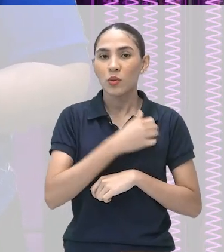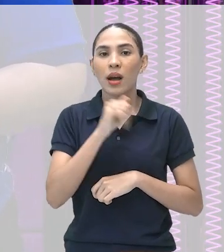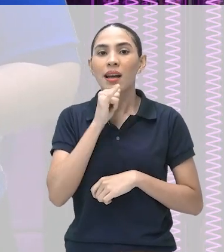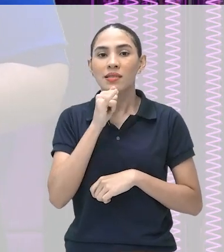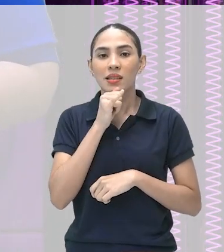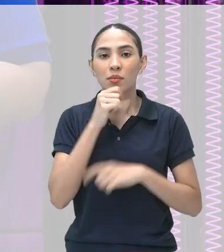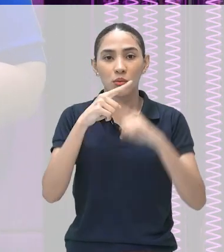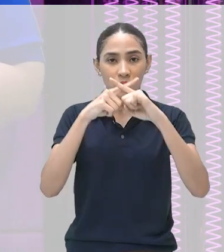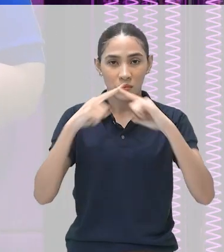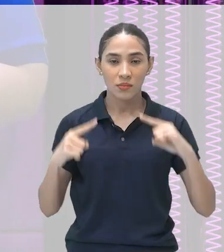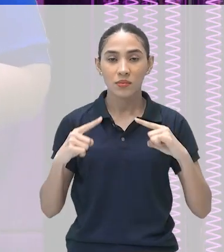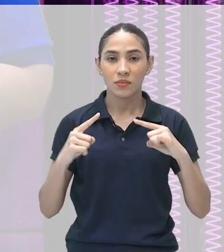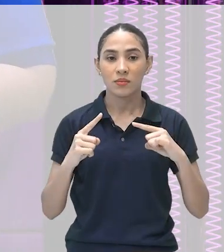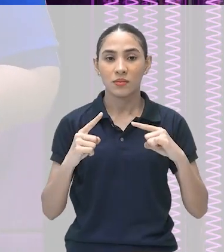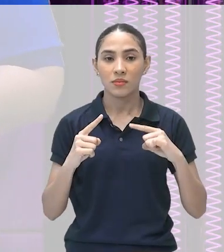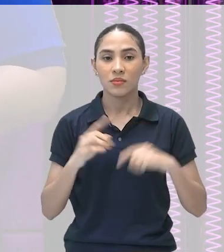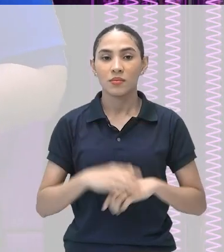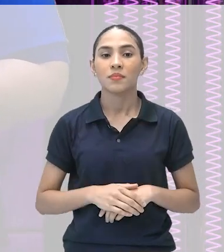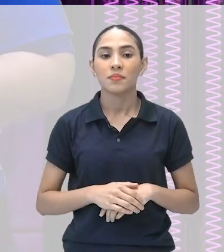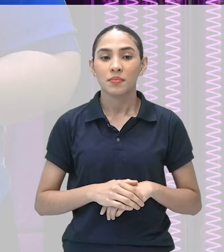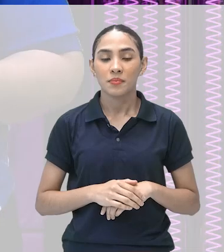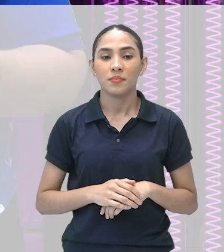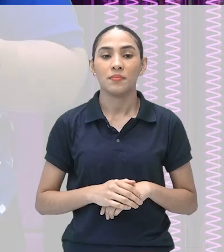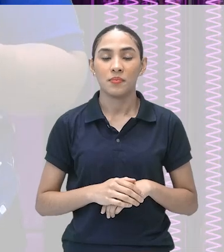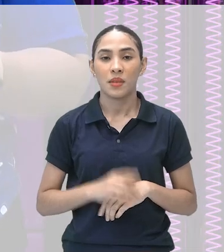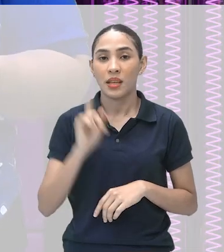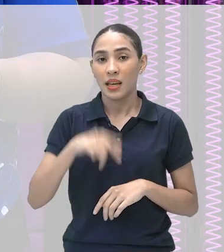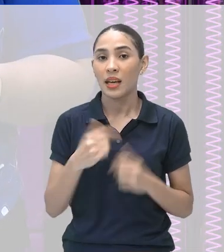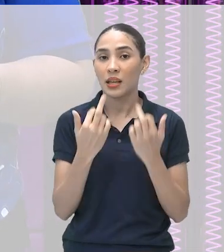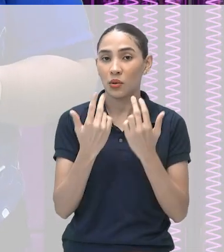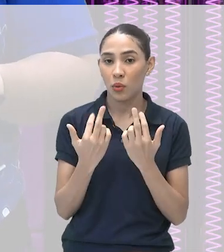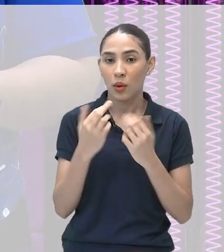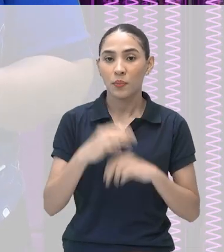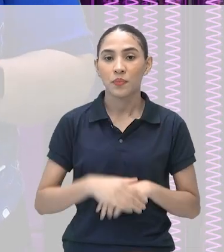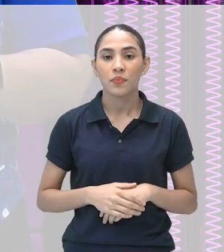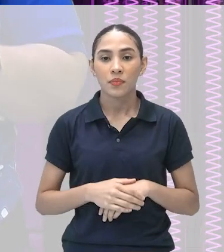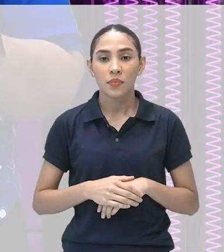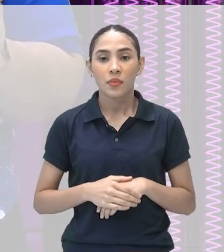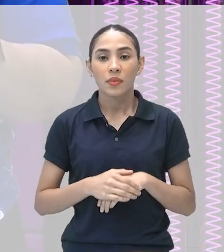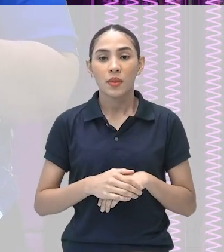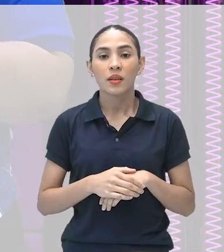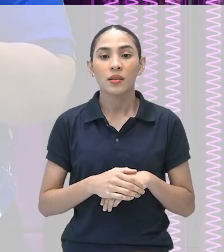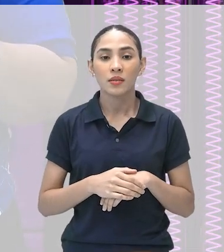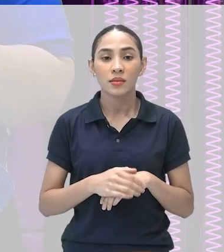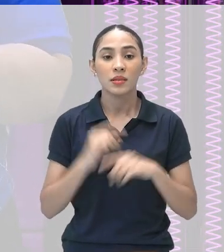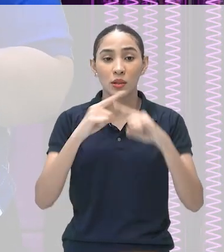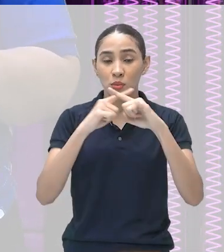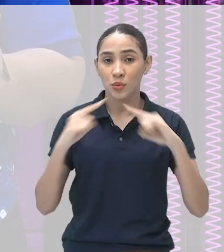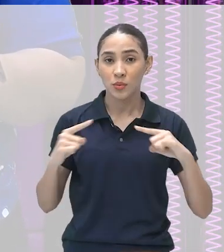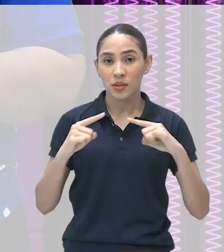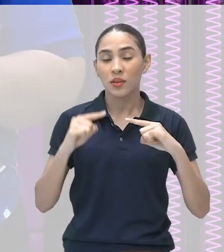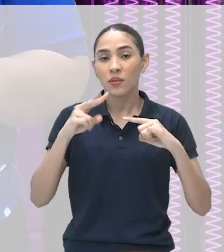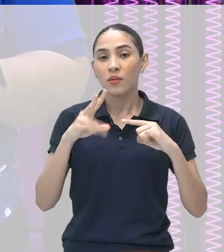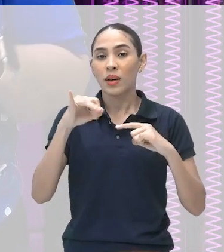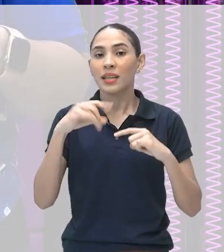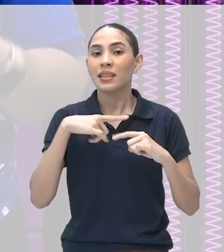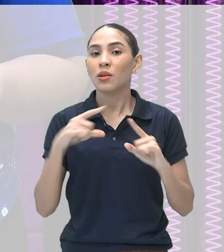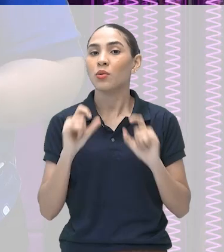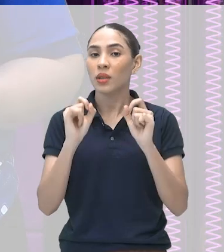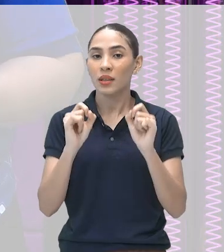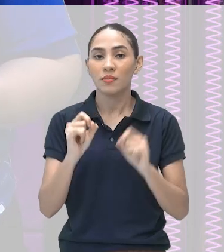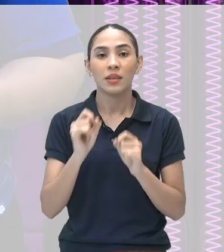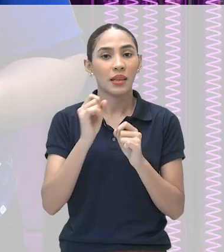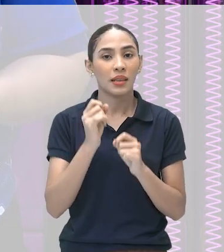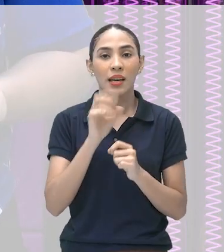outro, nesse formato aqui, entre duas razões que são igualadas, né? Essas multiplicações, elas vão ter o